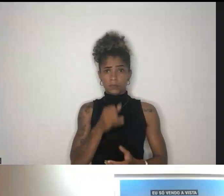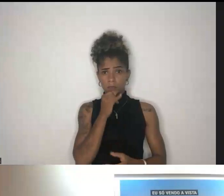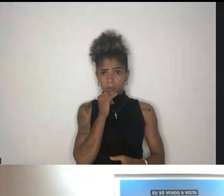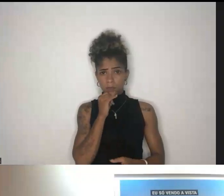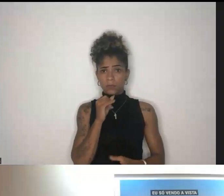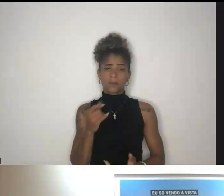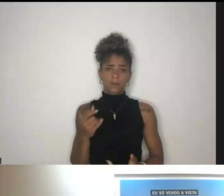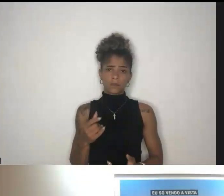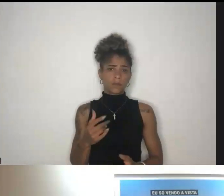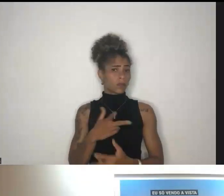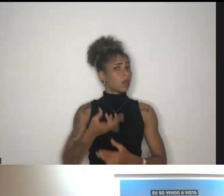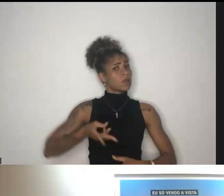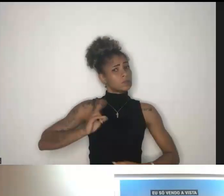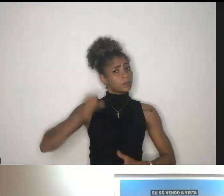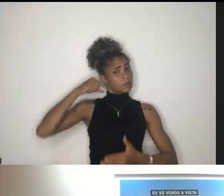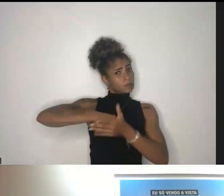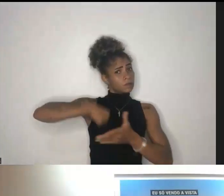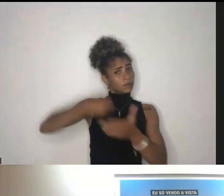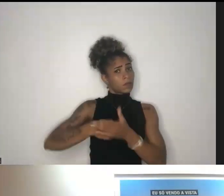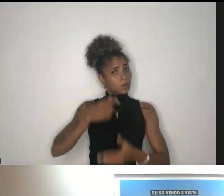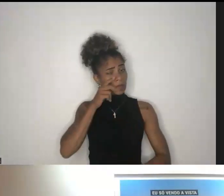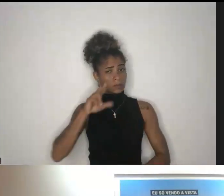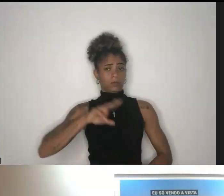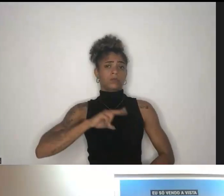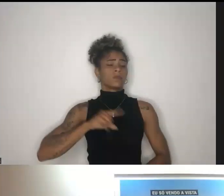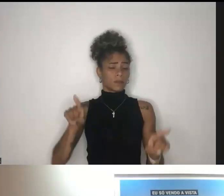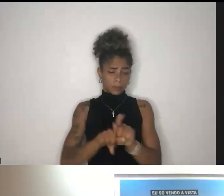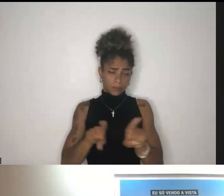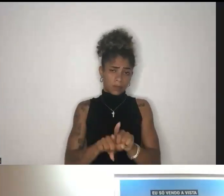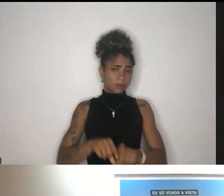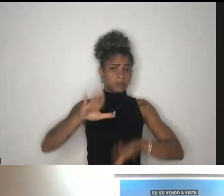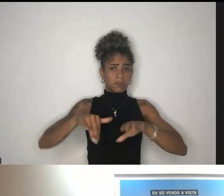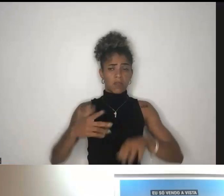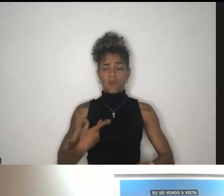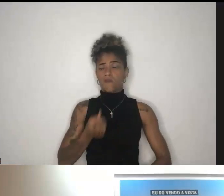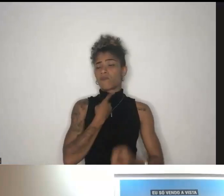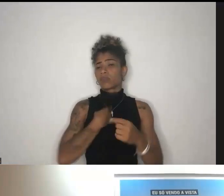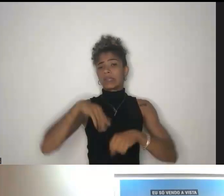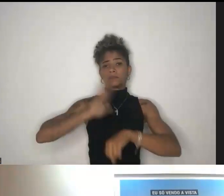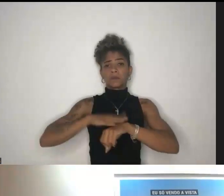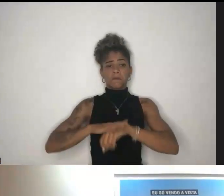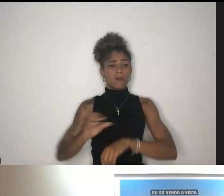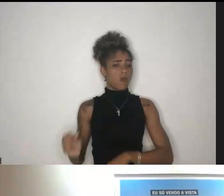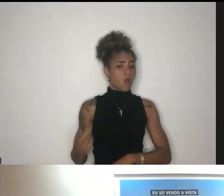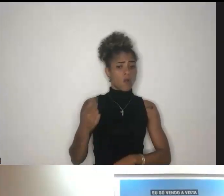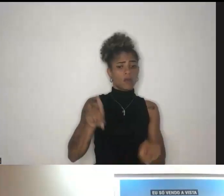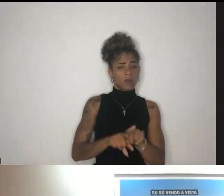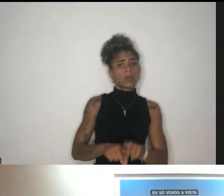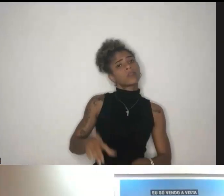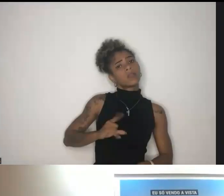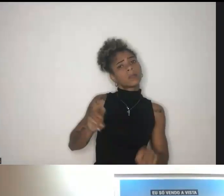que sempre defenderam o interesses próprios também seja por status seja por E aí vai haver também